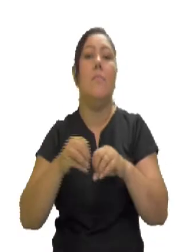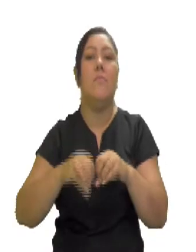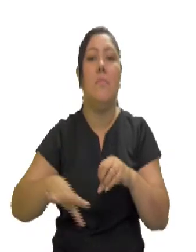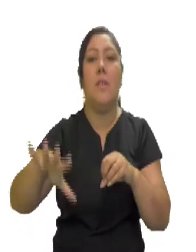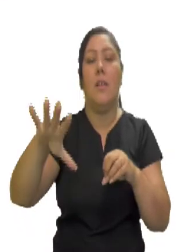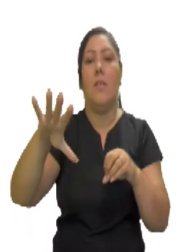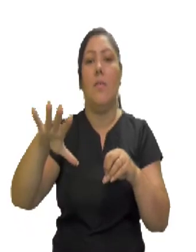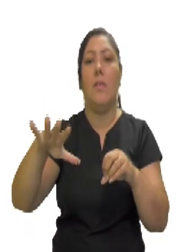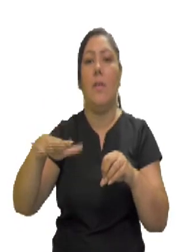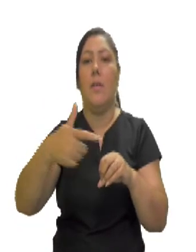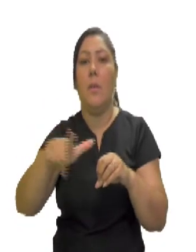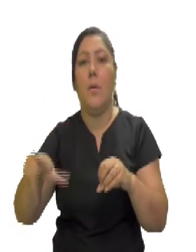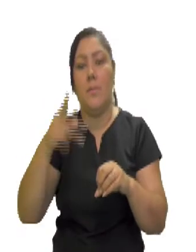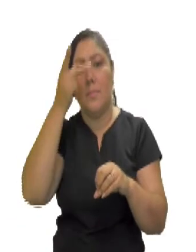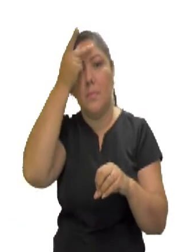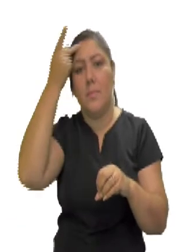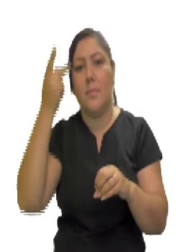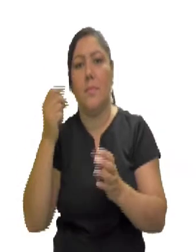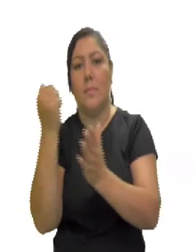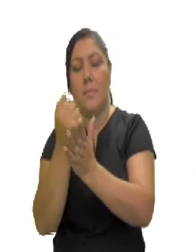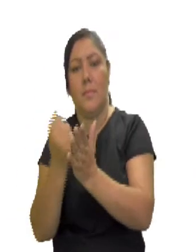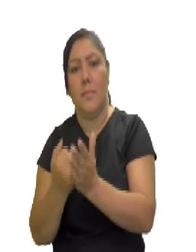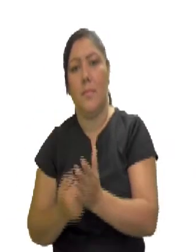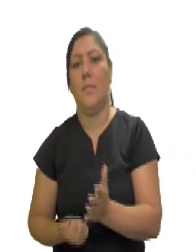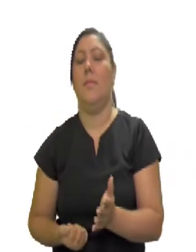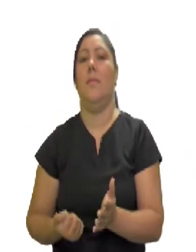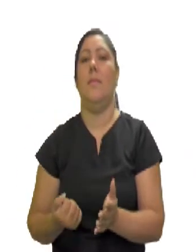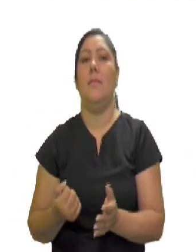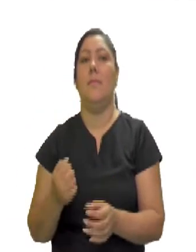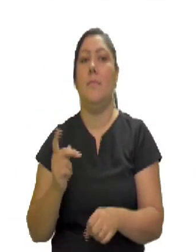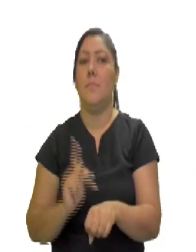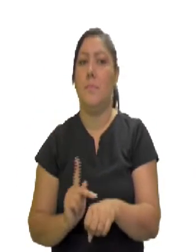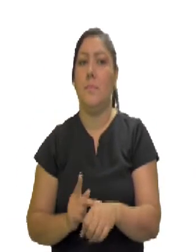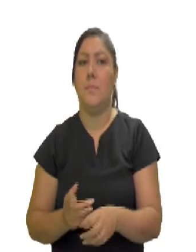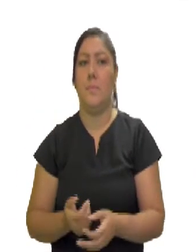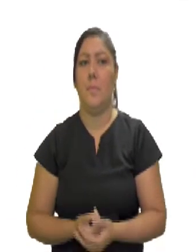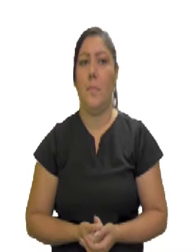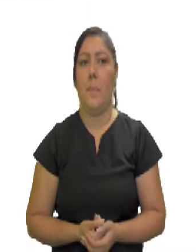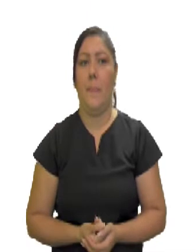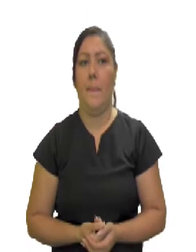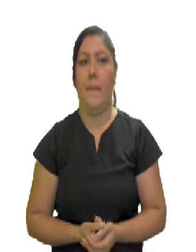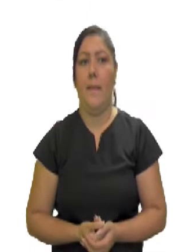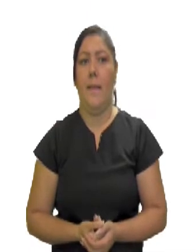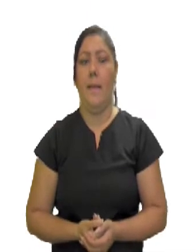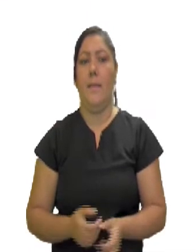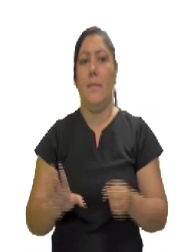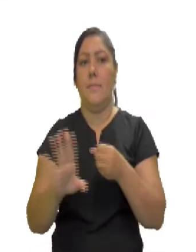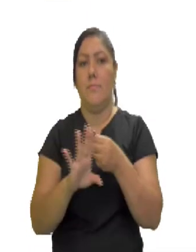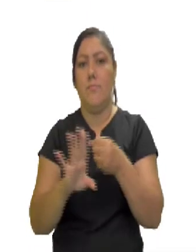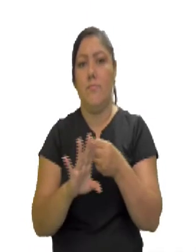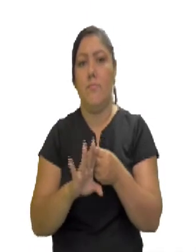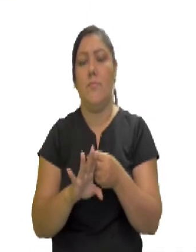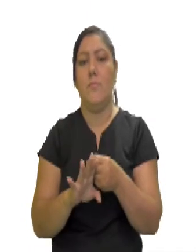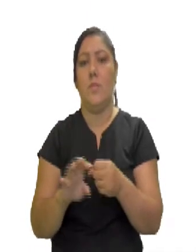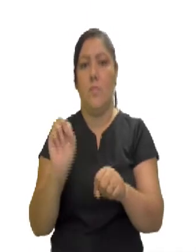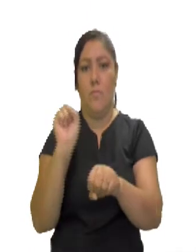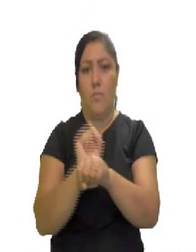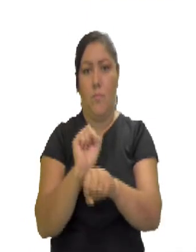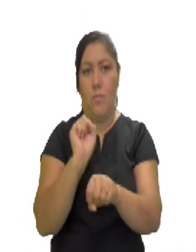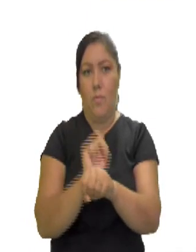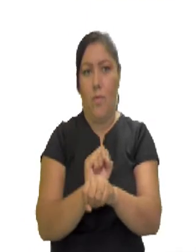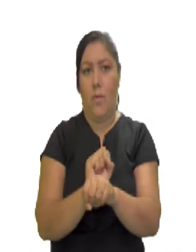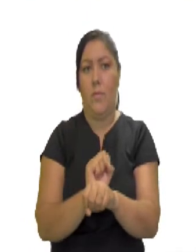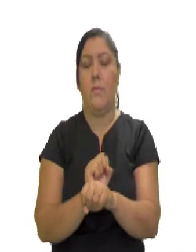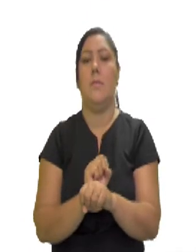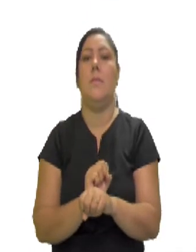Substantivo concreto, nomeia pessoas, objetos, lugares que existem ao natural ou na